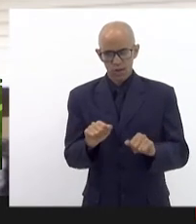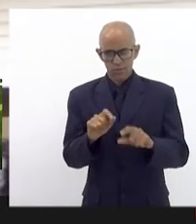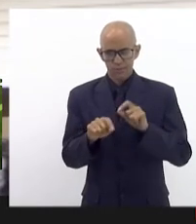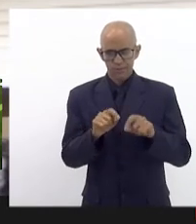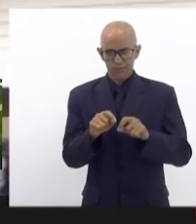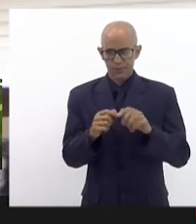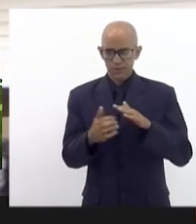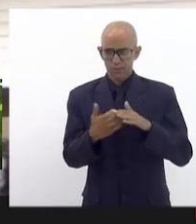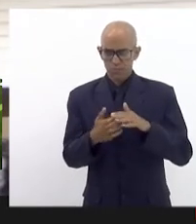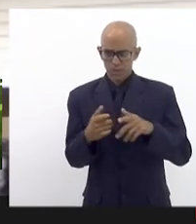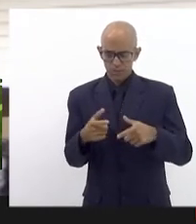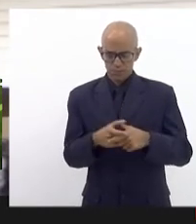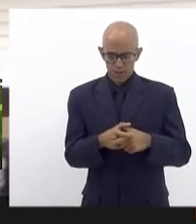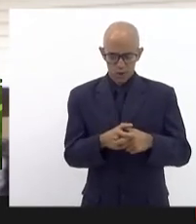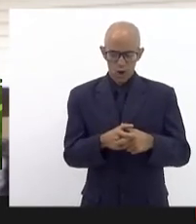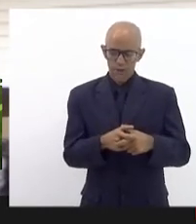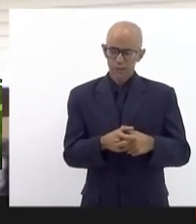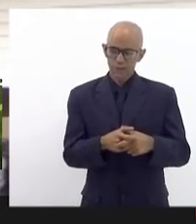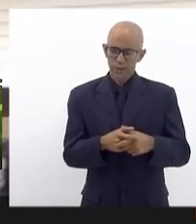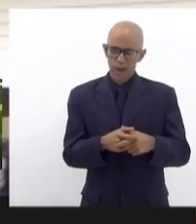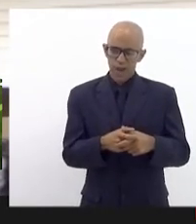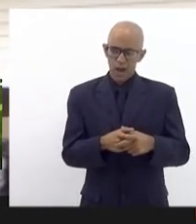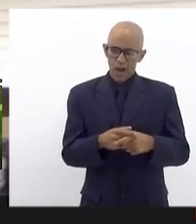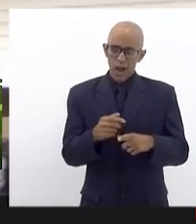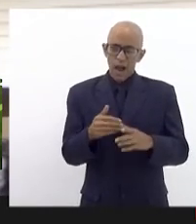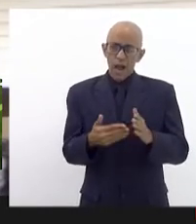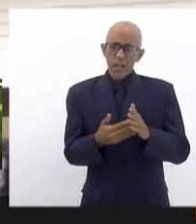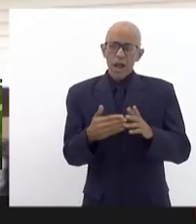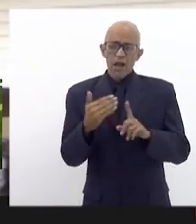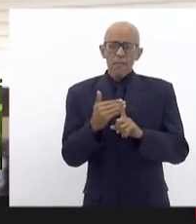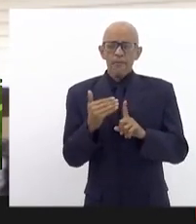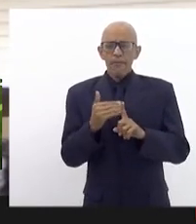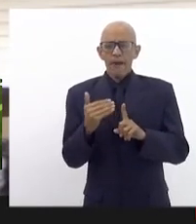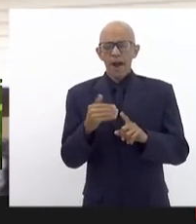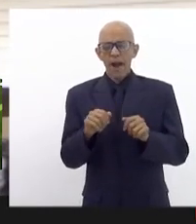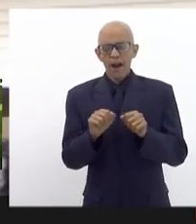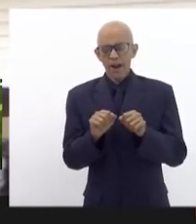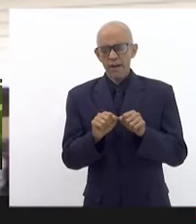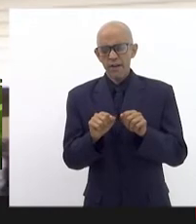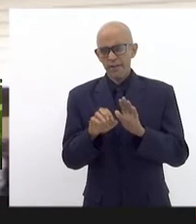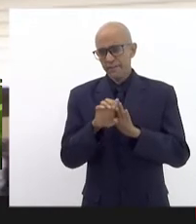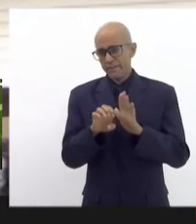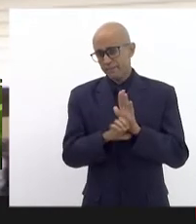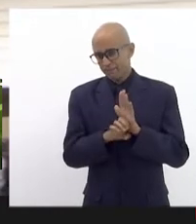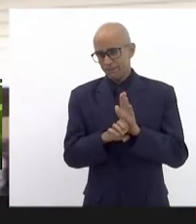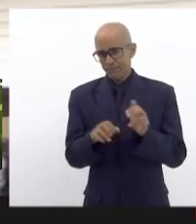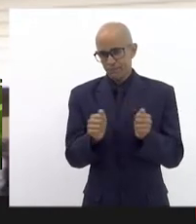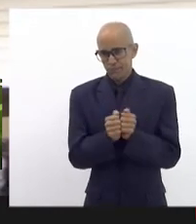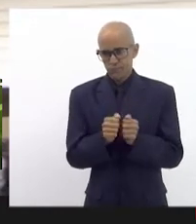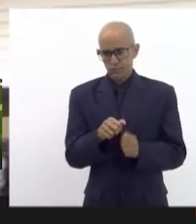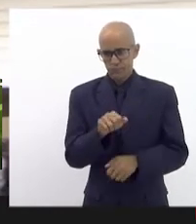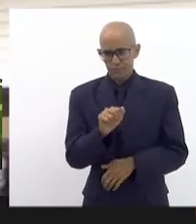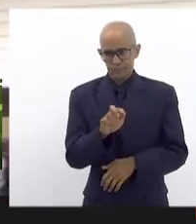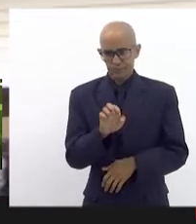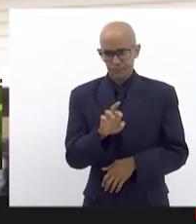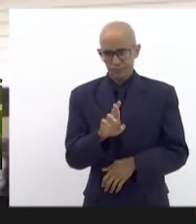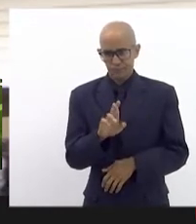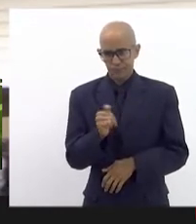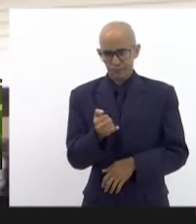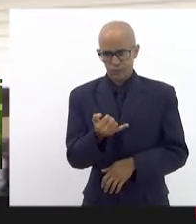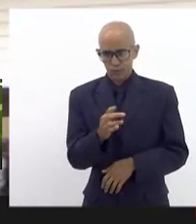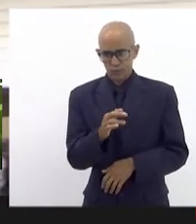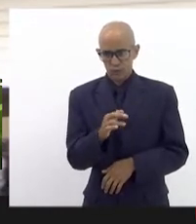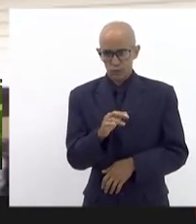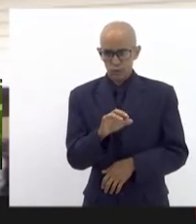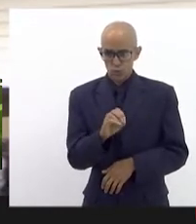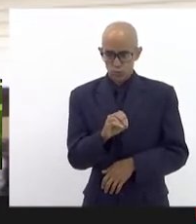micro, pequenas e médias empresas, já estamos fazendo isso através de editais em combinação com a Angerio, mas eventualmente